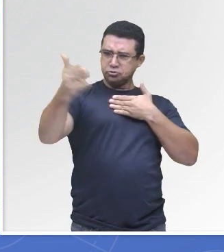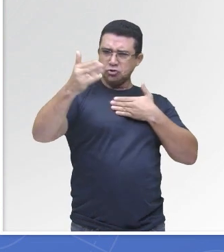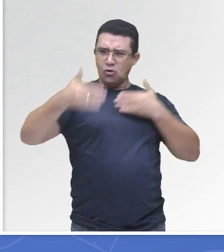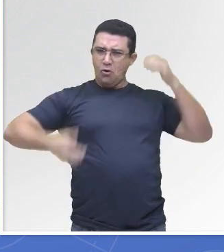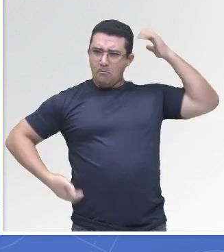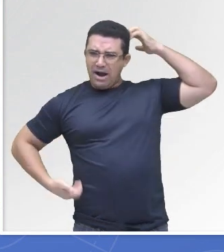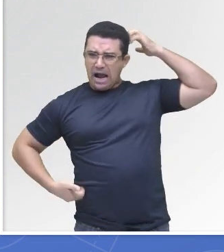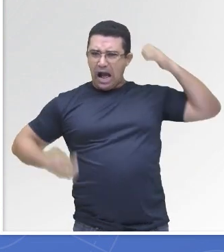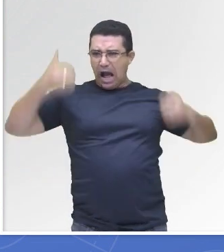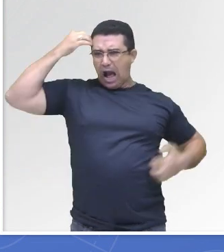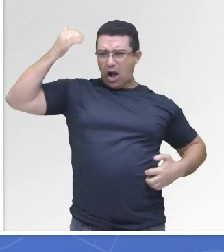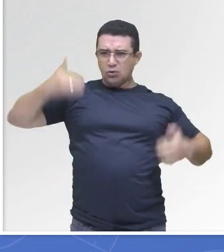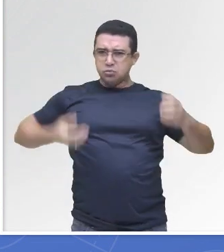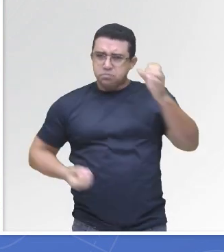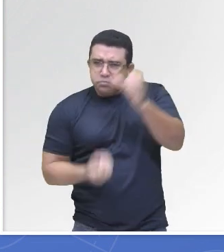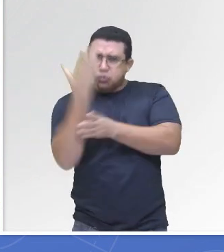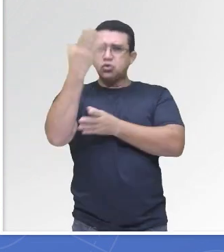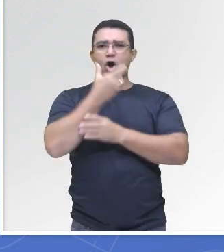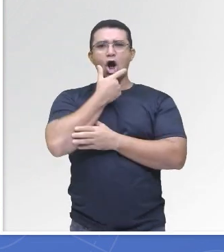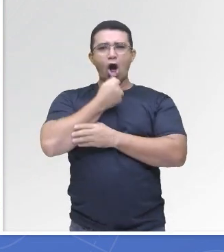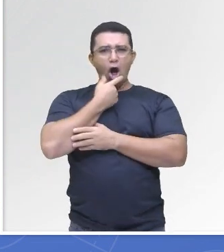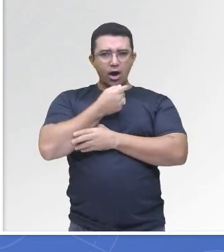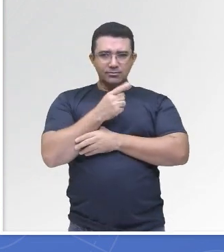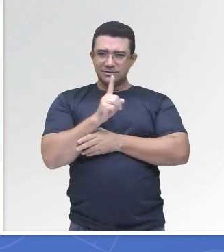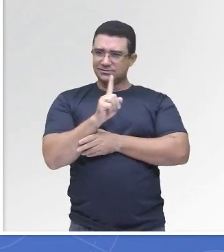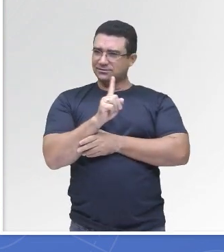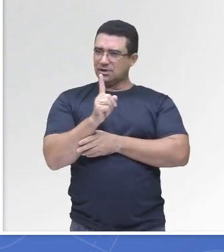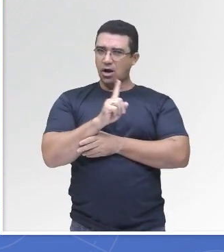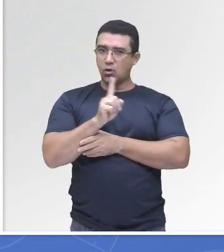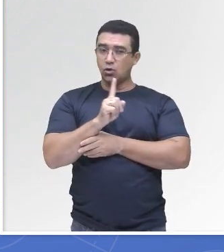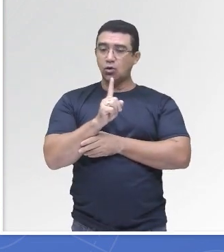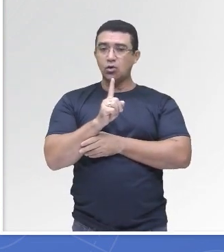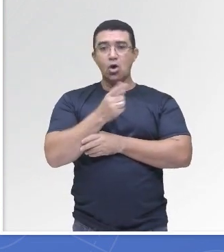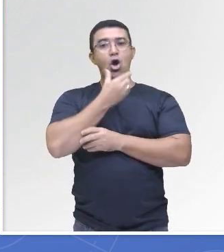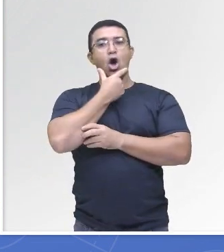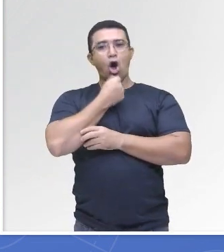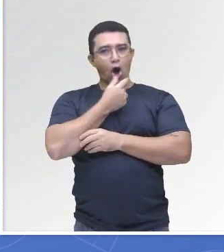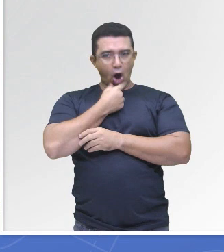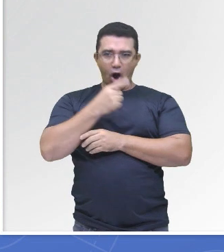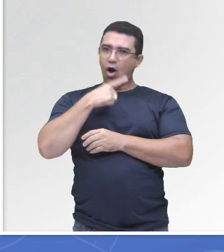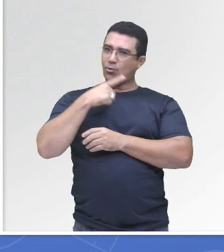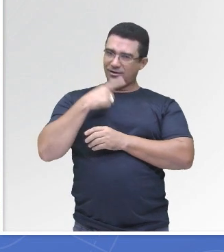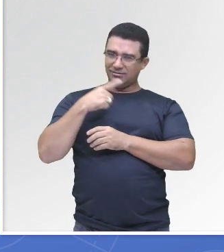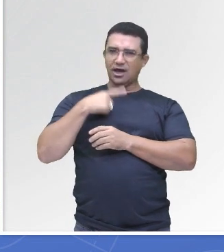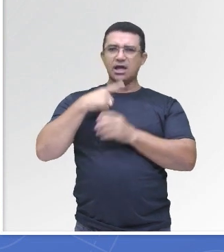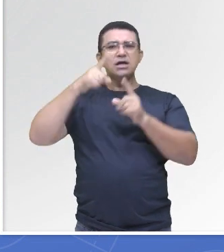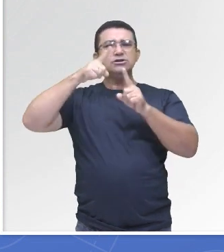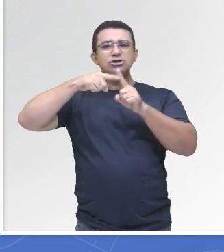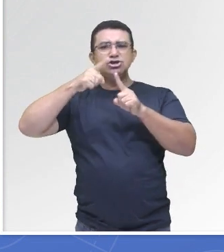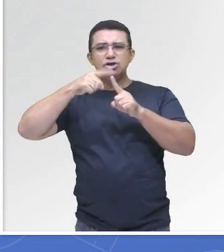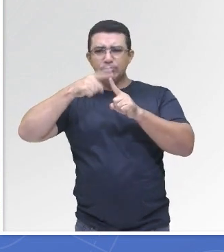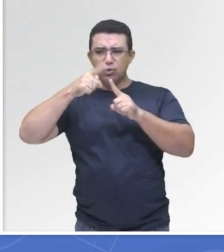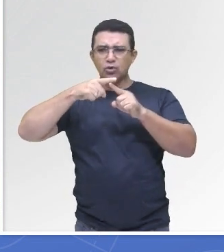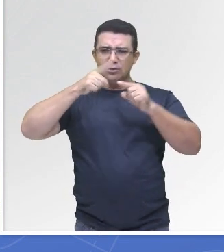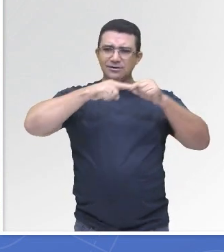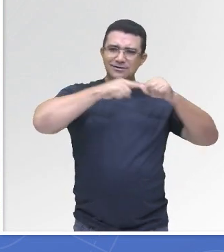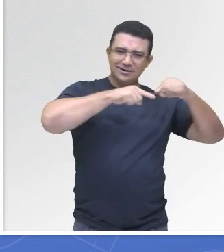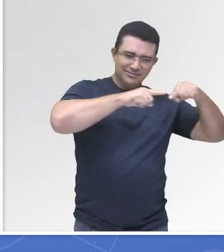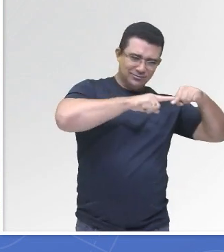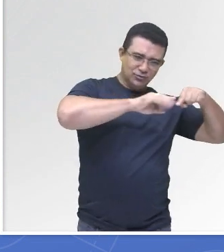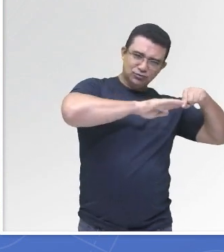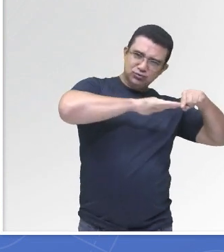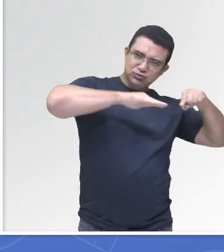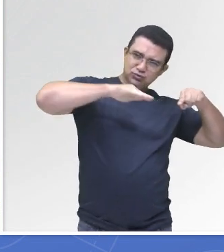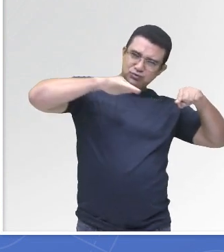homem e o macaco, eles possuem um ancestral em comum, de acordo com a teoria evolucionista, certo? Então a nossa